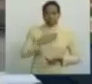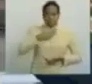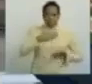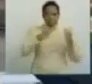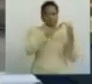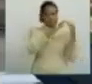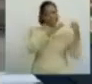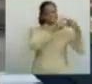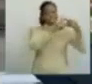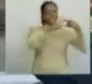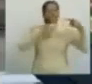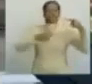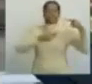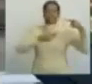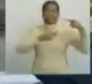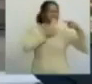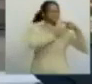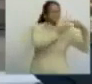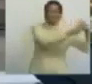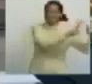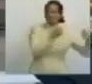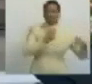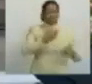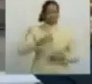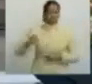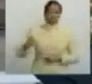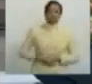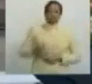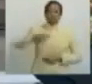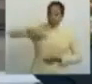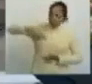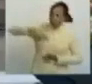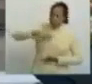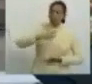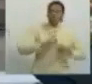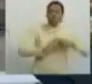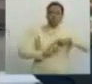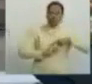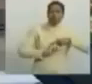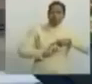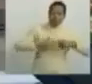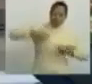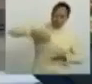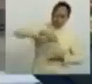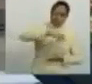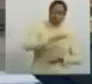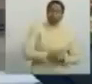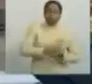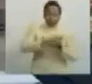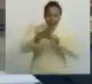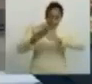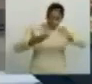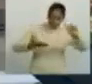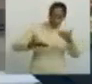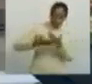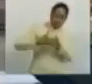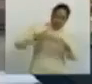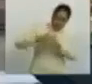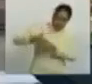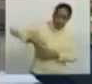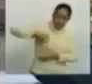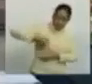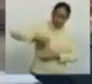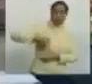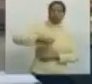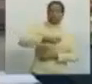Não vou tirar. E vou andar com crucifixo. E vou andar com a Bíblia na mão, sim. Porque eu sou